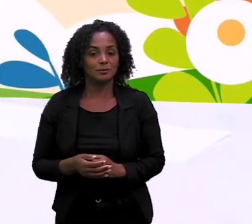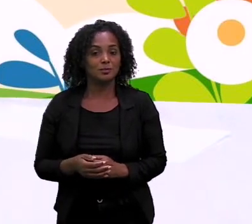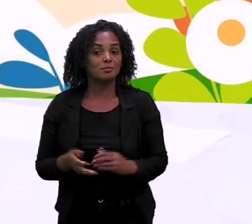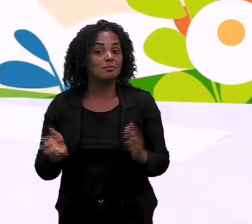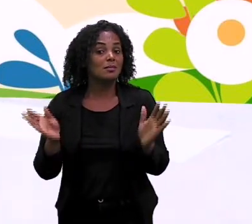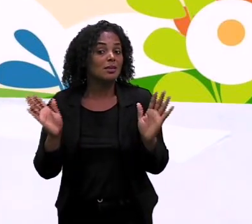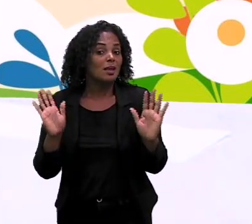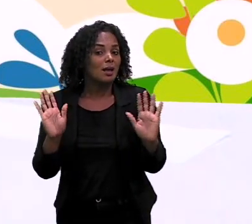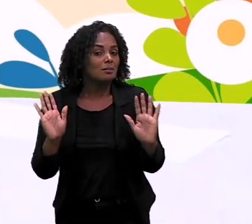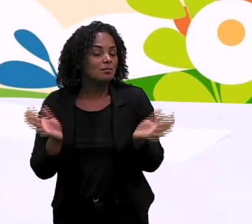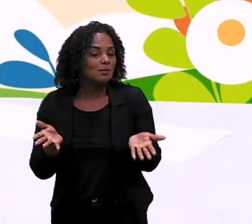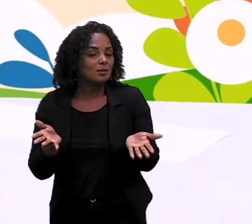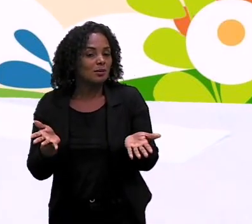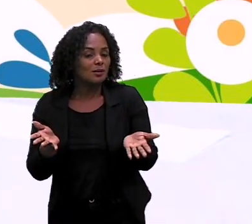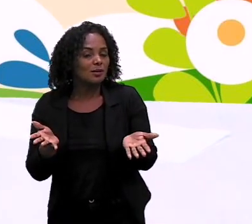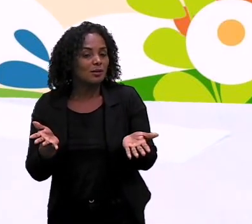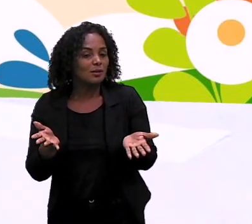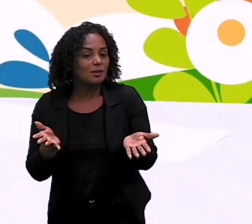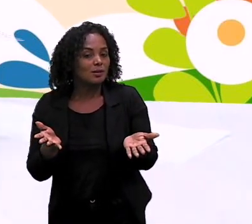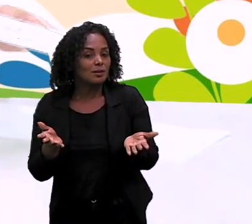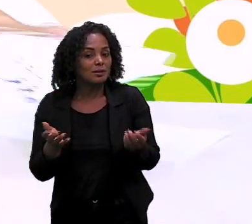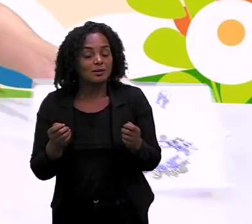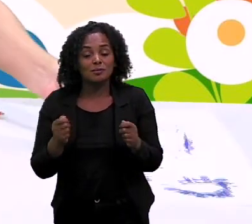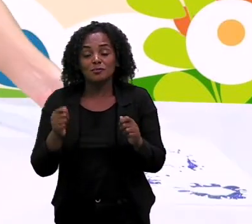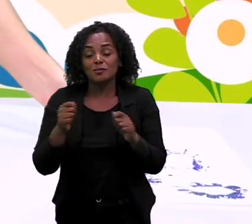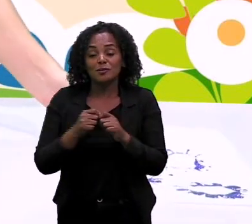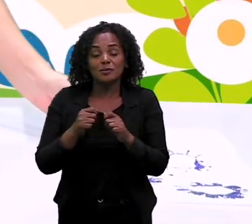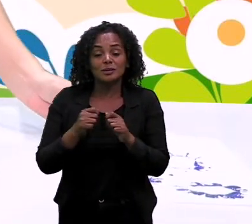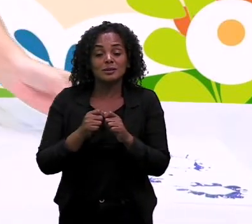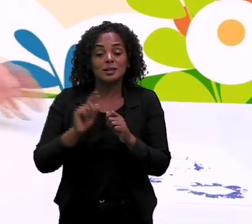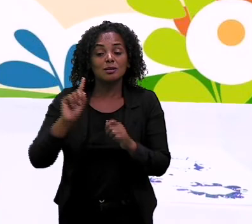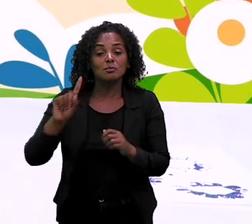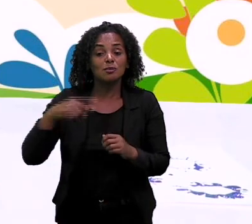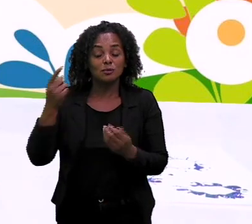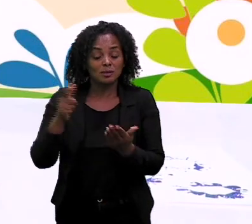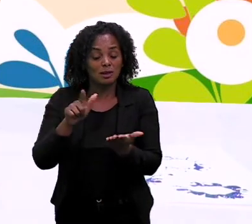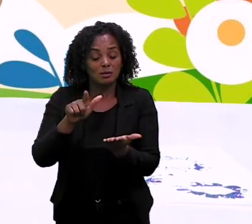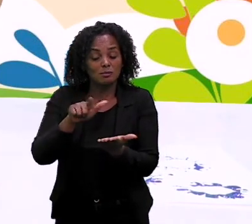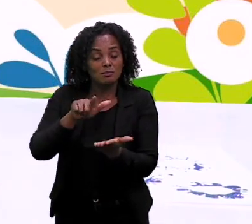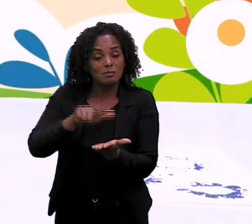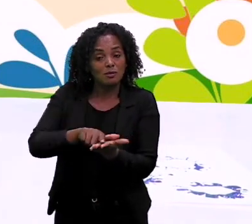Agora eu quero uma de cada cor na outra folha.